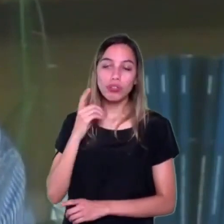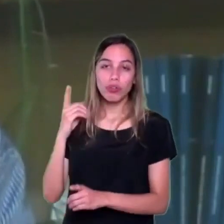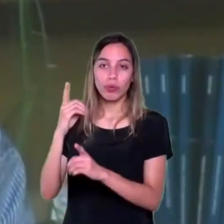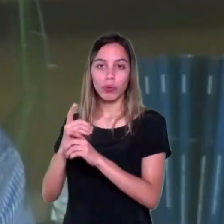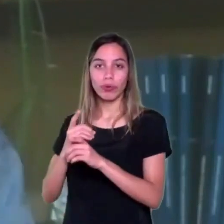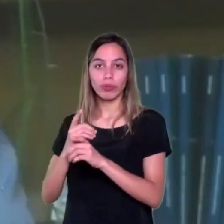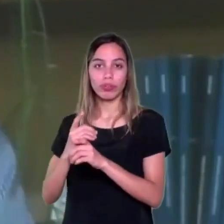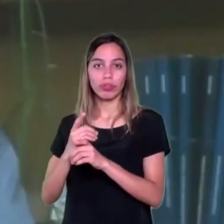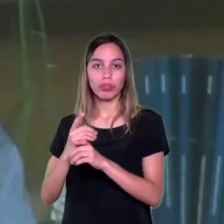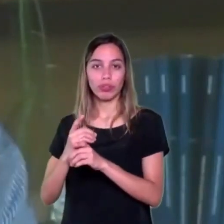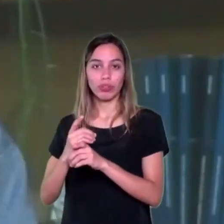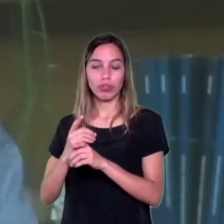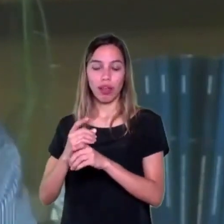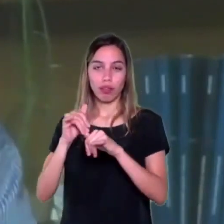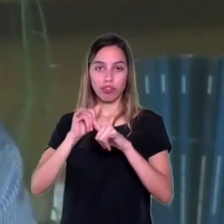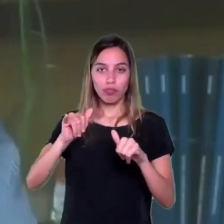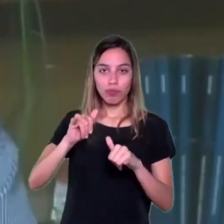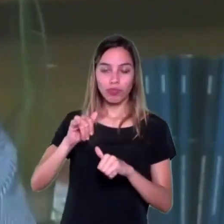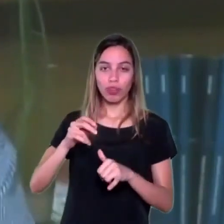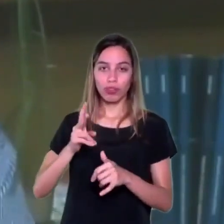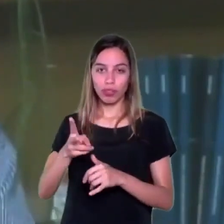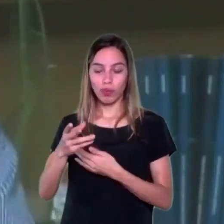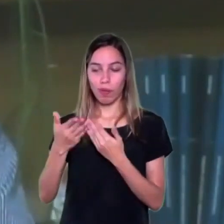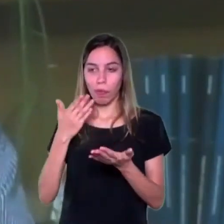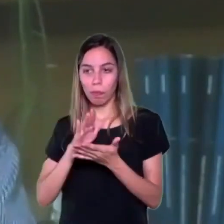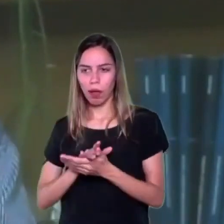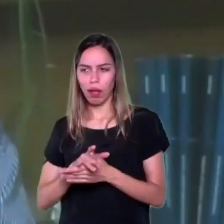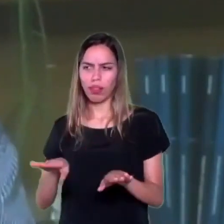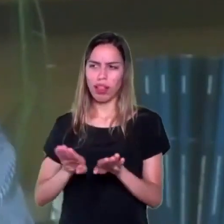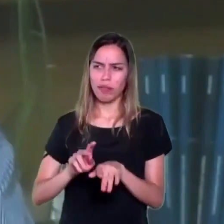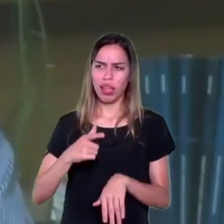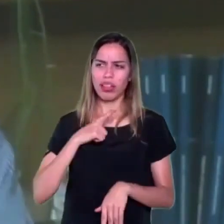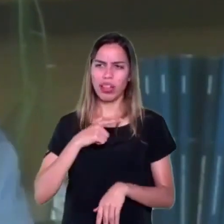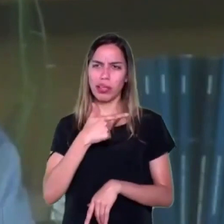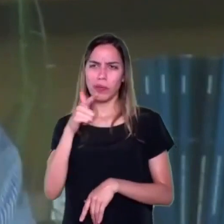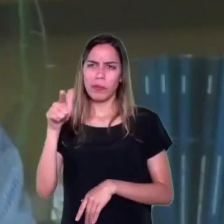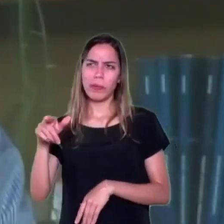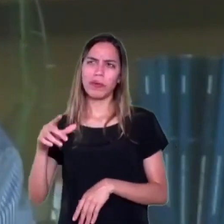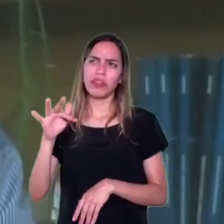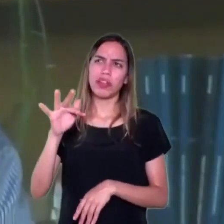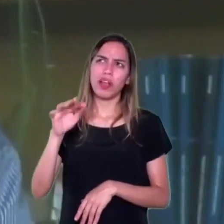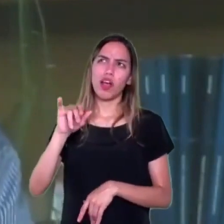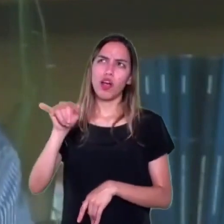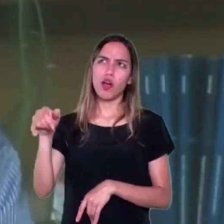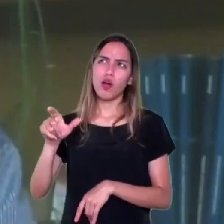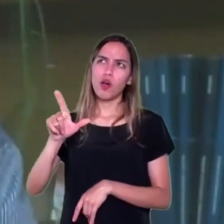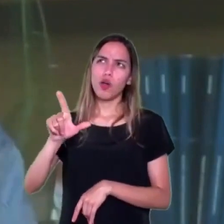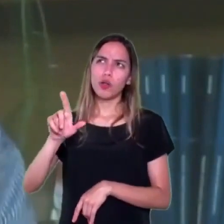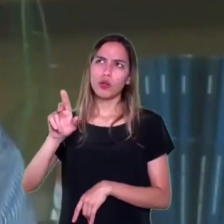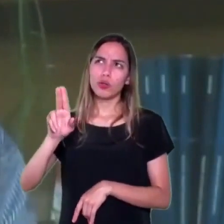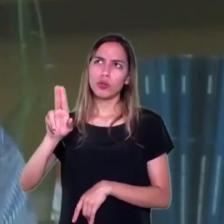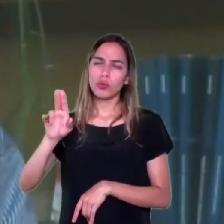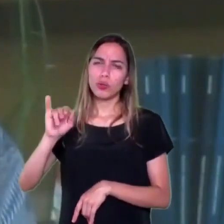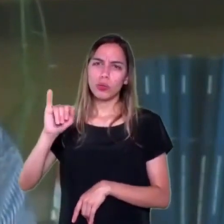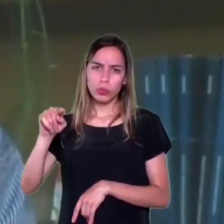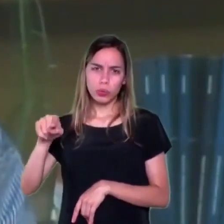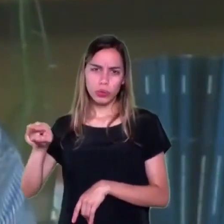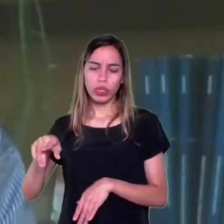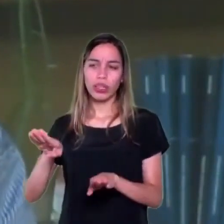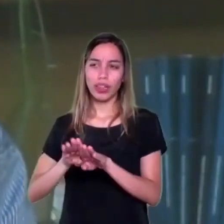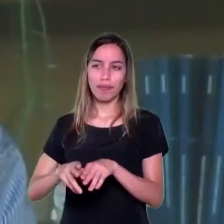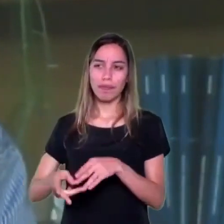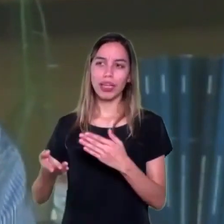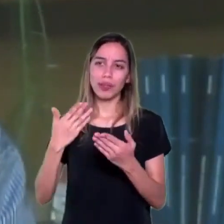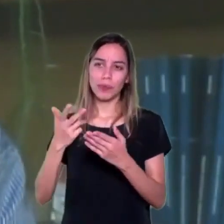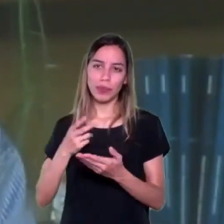me autografou. Tá? E tem de outros também, Luiz Fernando Veríssimo, que também teve no Sempre um Papo, num encontro